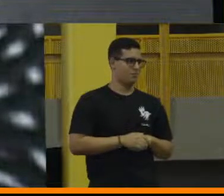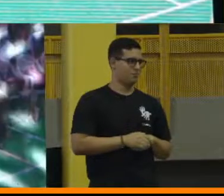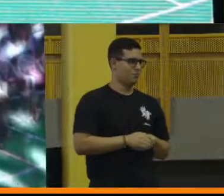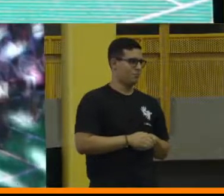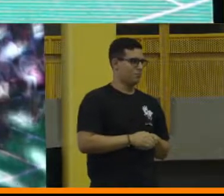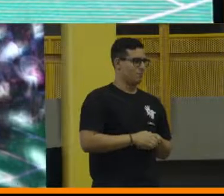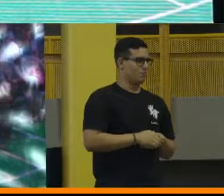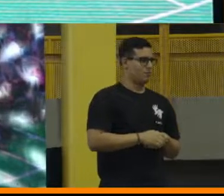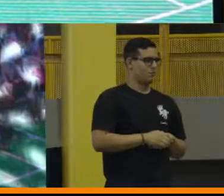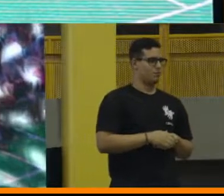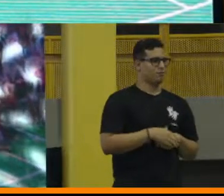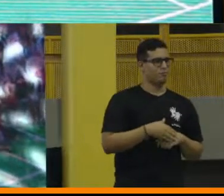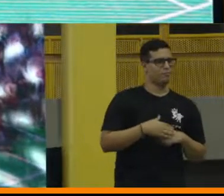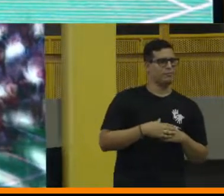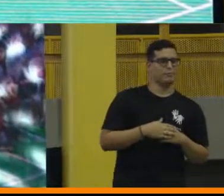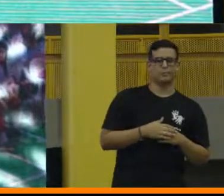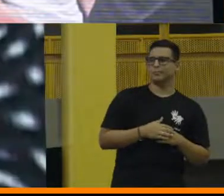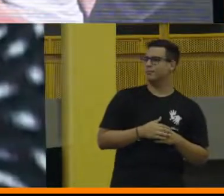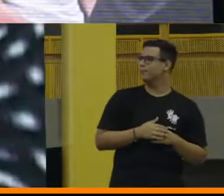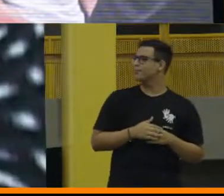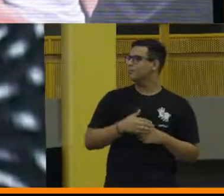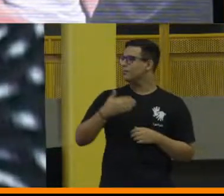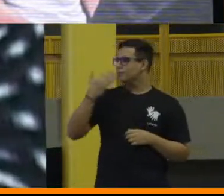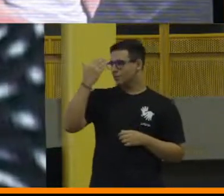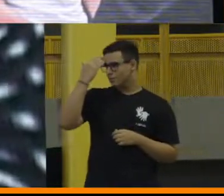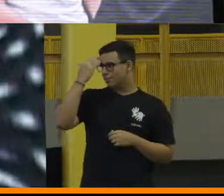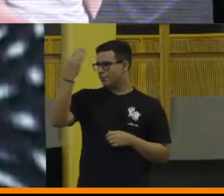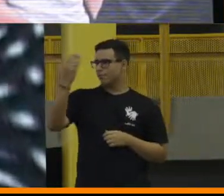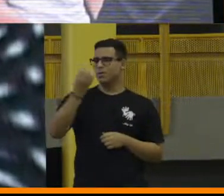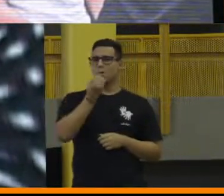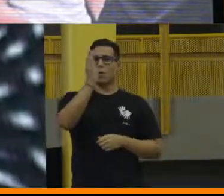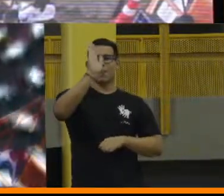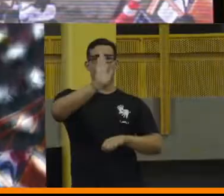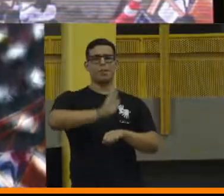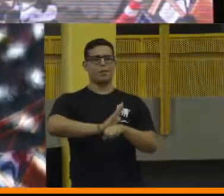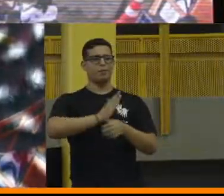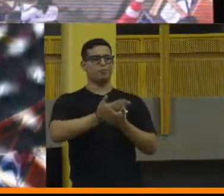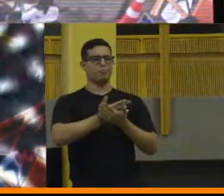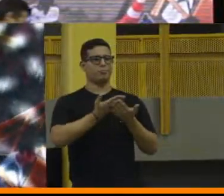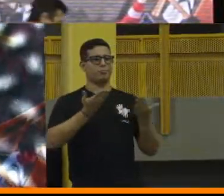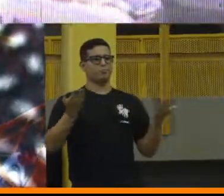Muito obrigado, meu boa tarde a todos vocês. Boa tarde.